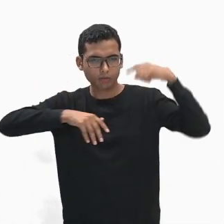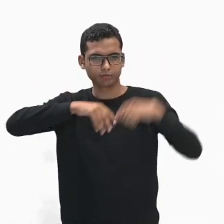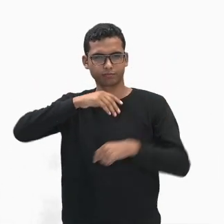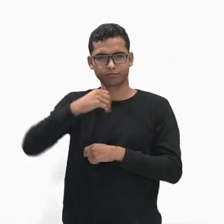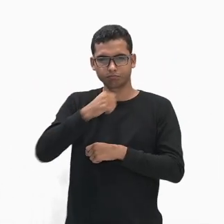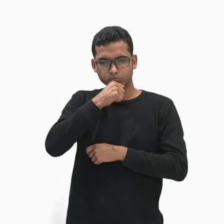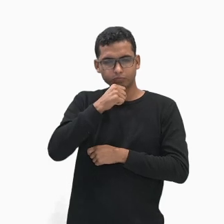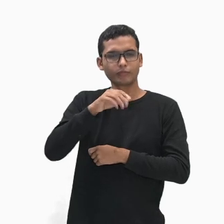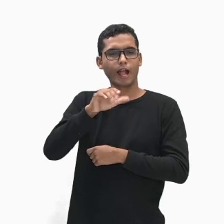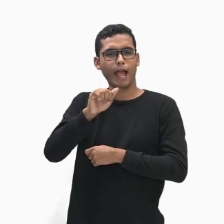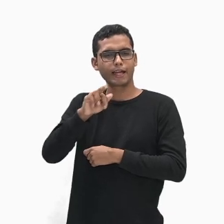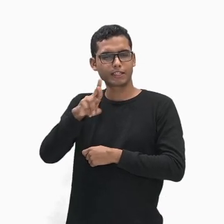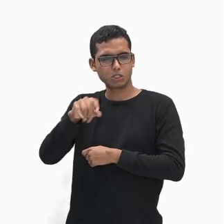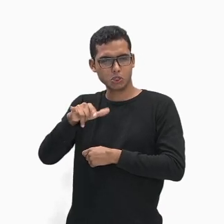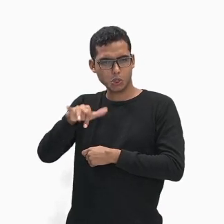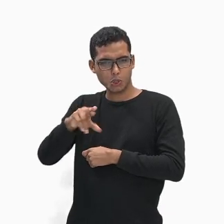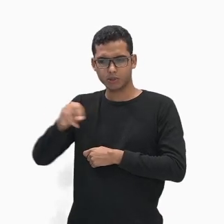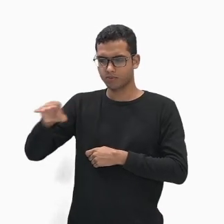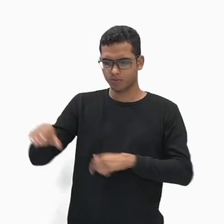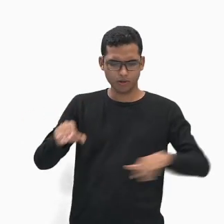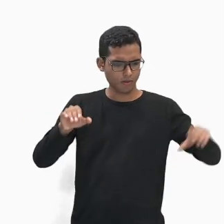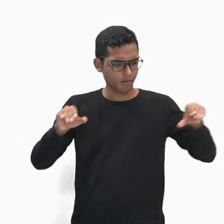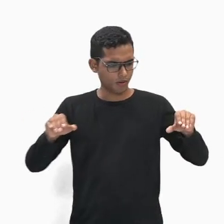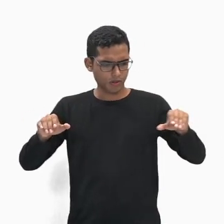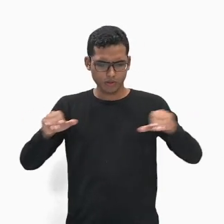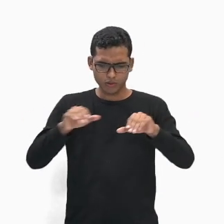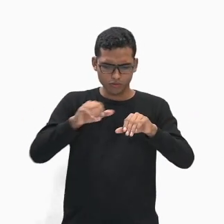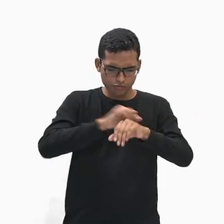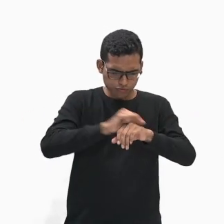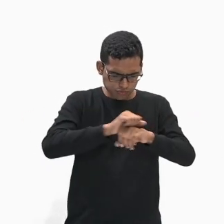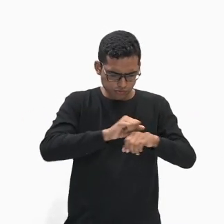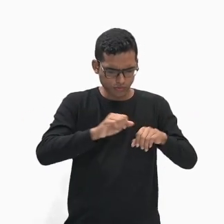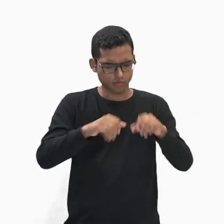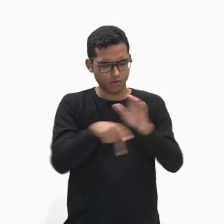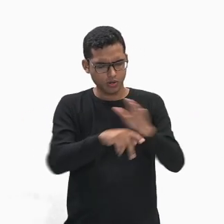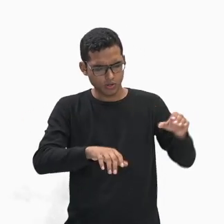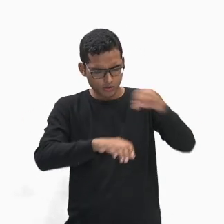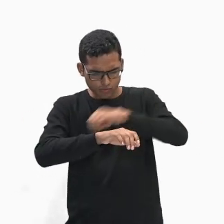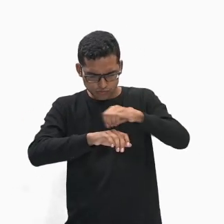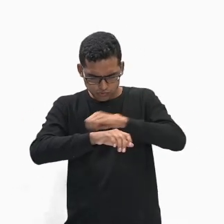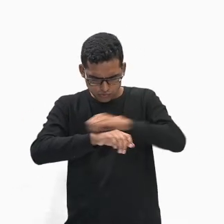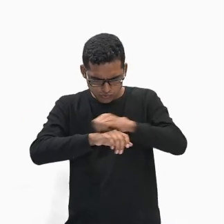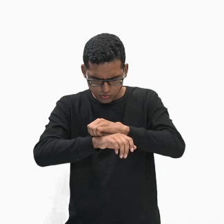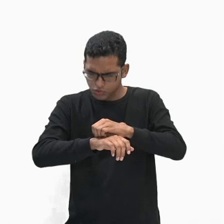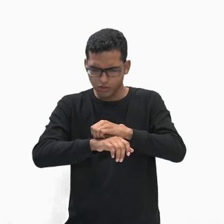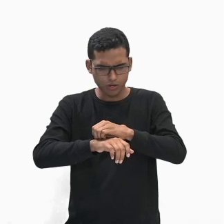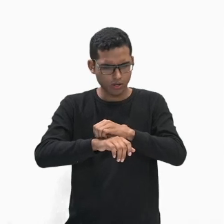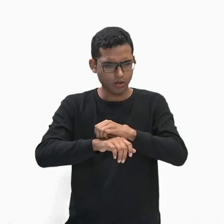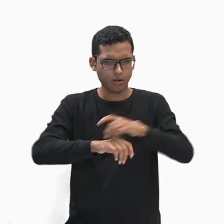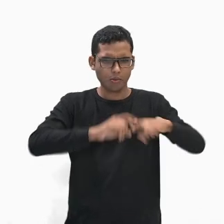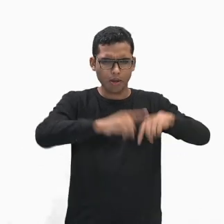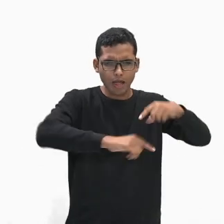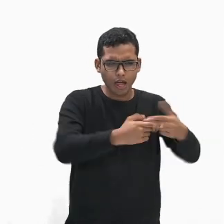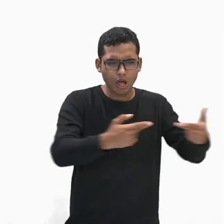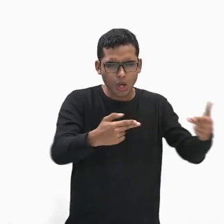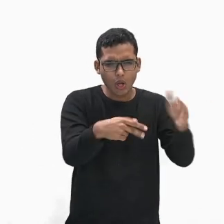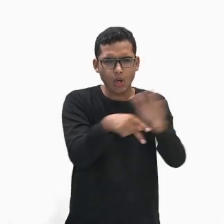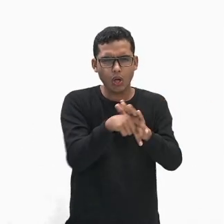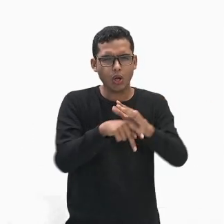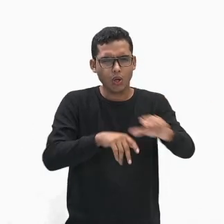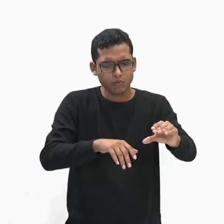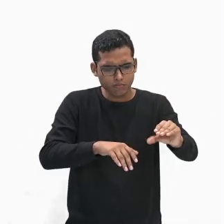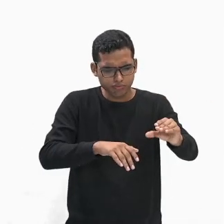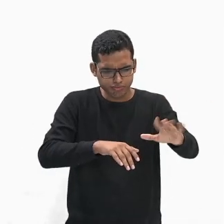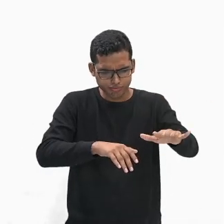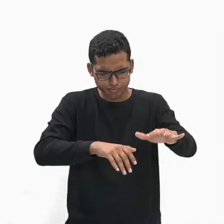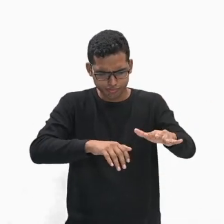de madeira começaram a ser atraídos pelo próprio ambar. Vocês puderam também perceber no nosso